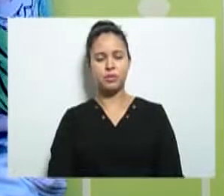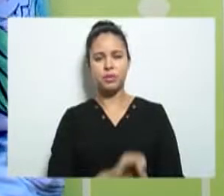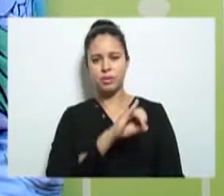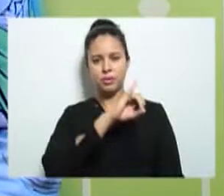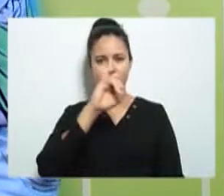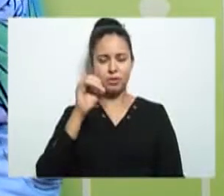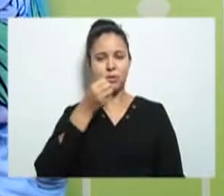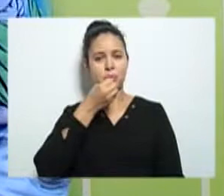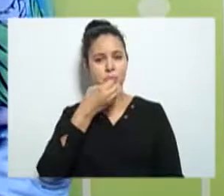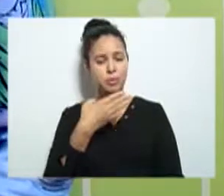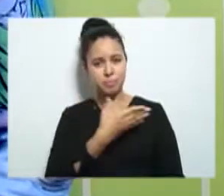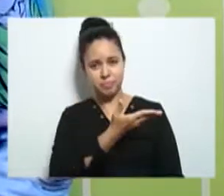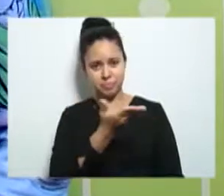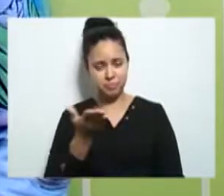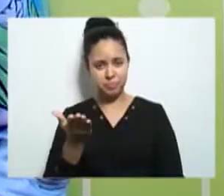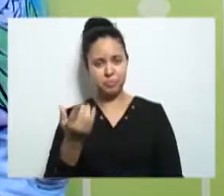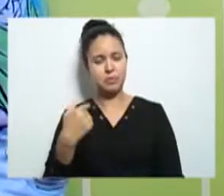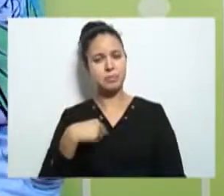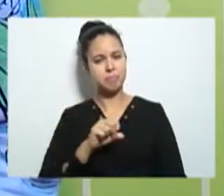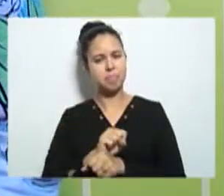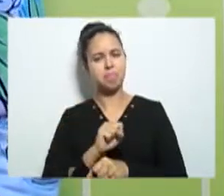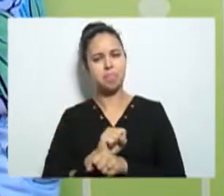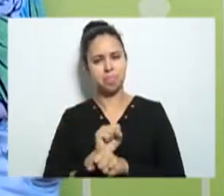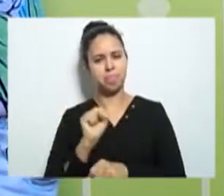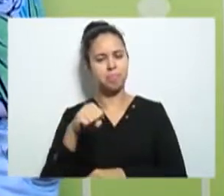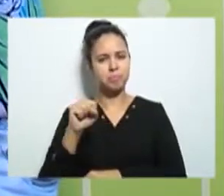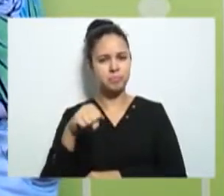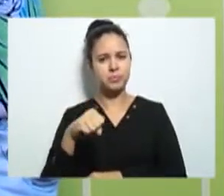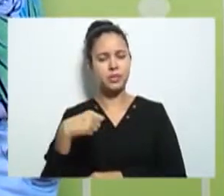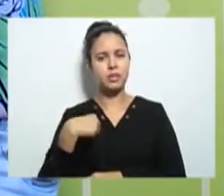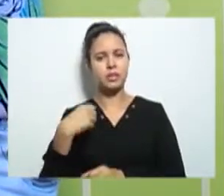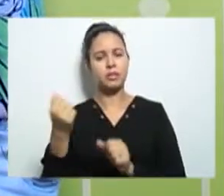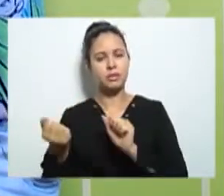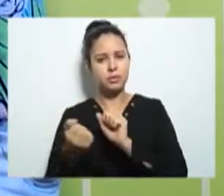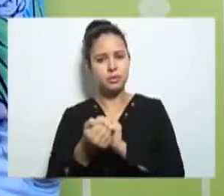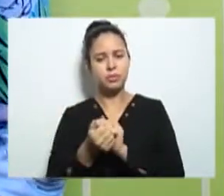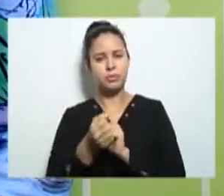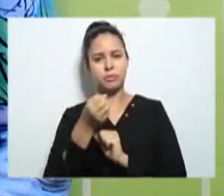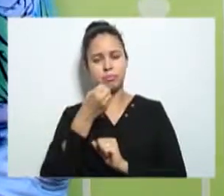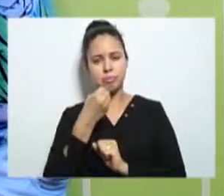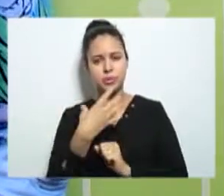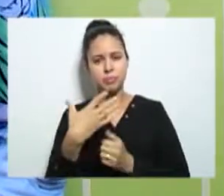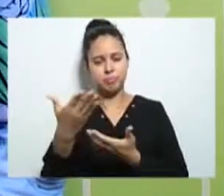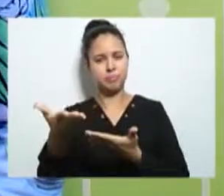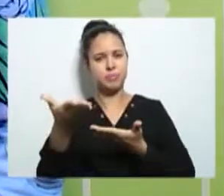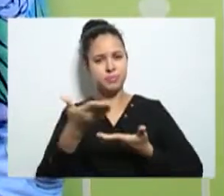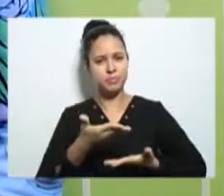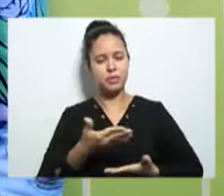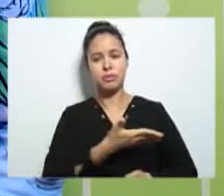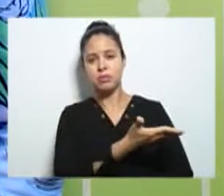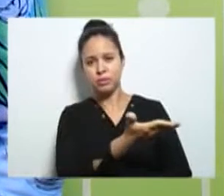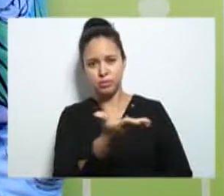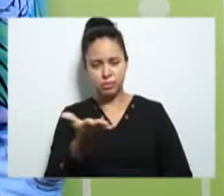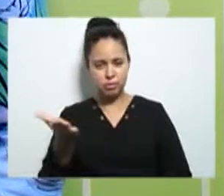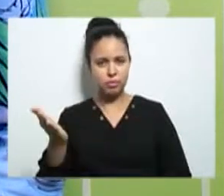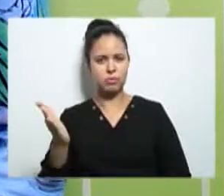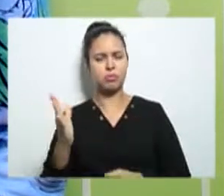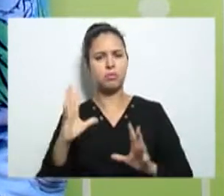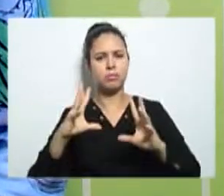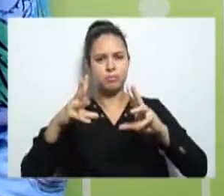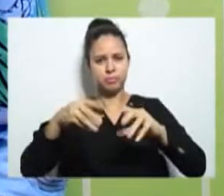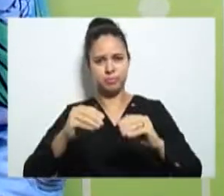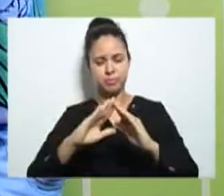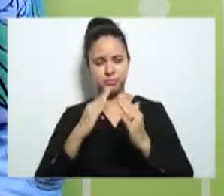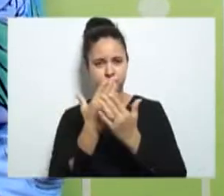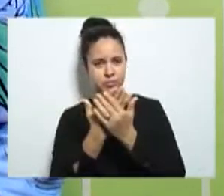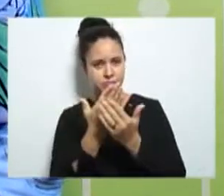Olá, tudo bem com vocês? Eu espero que sim. Eu estou aqui para dar as boas-vindas para vocês todos, de todas as escolas